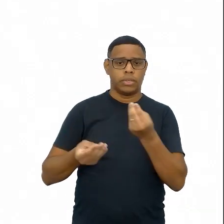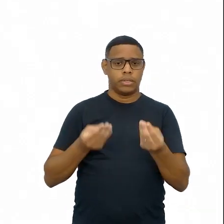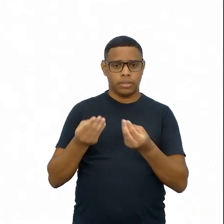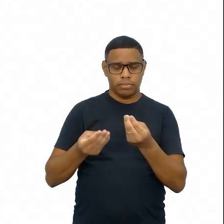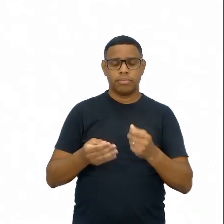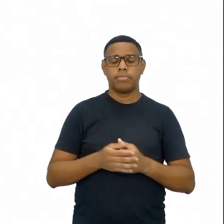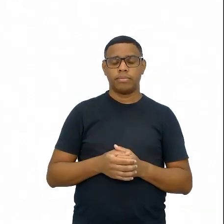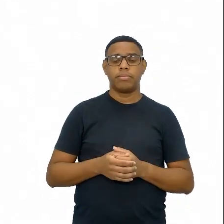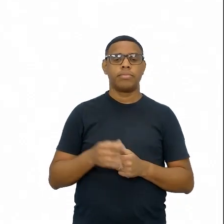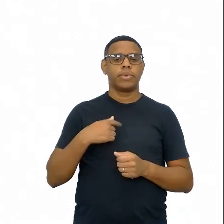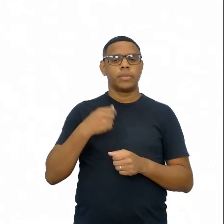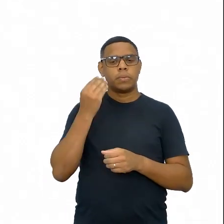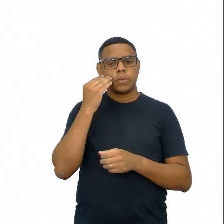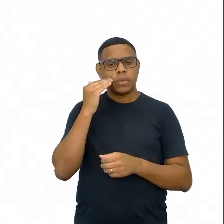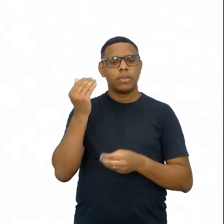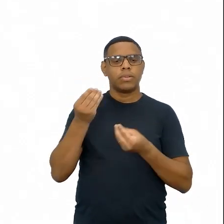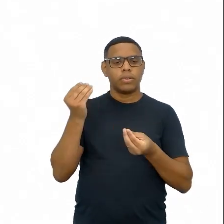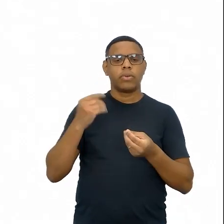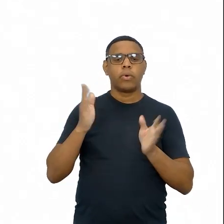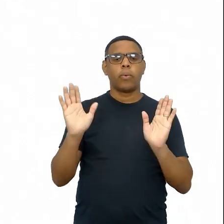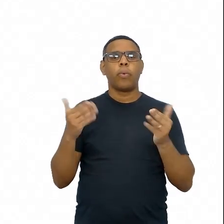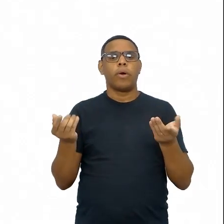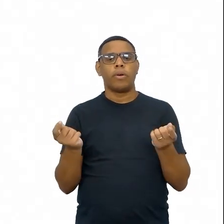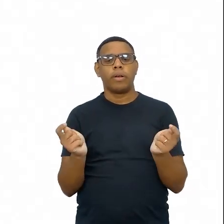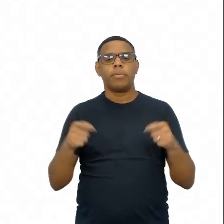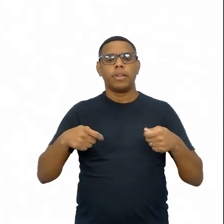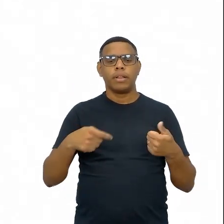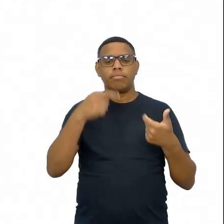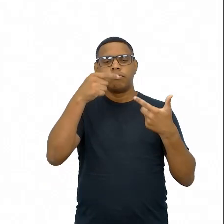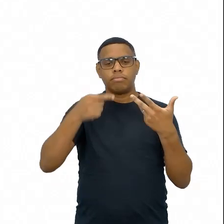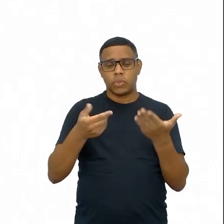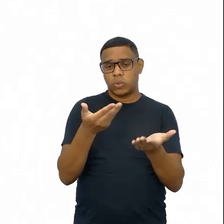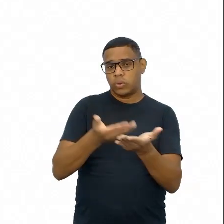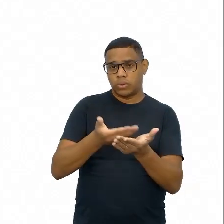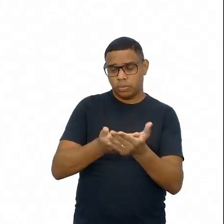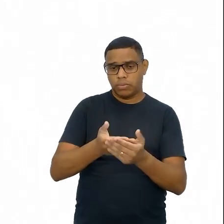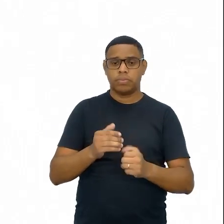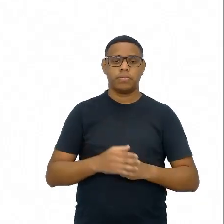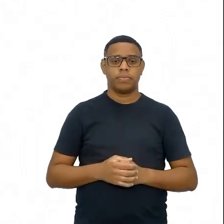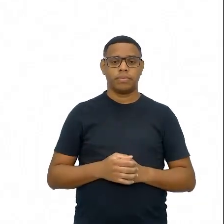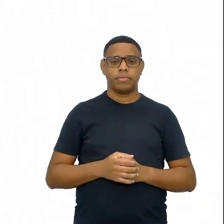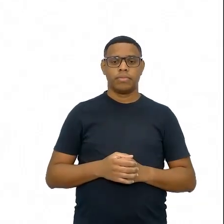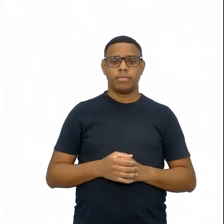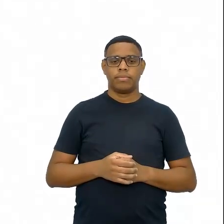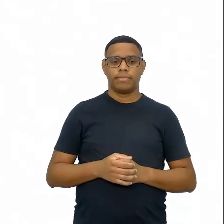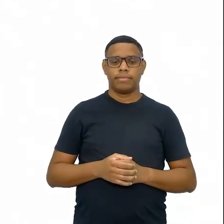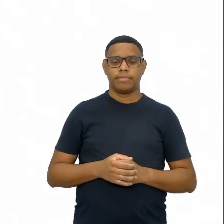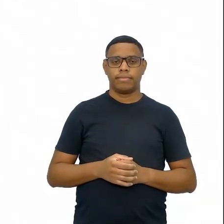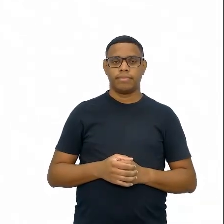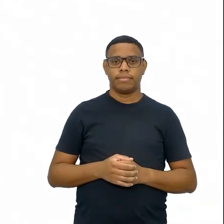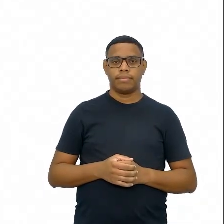primeira AP, buscando entender quais as habilidades precisam ser retomadas.